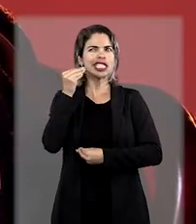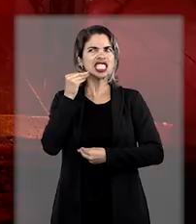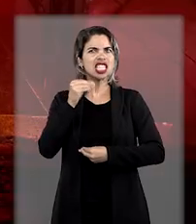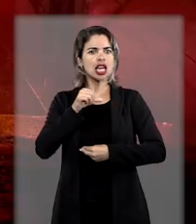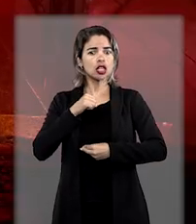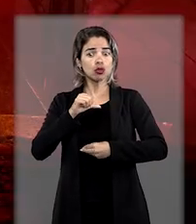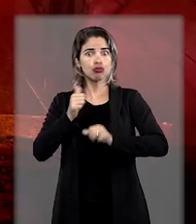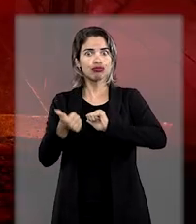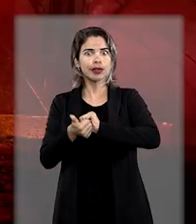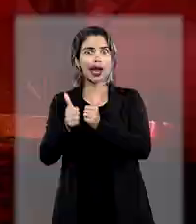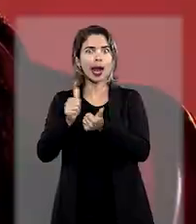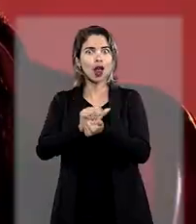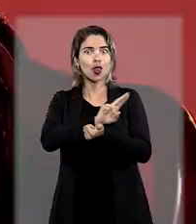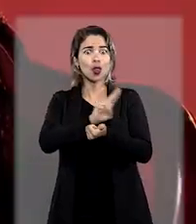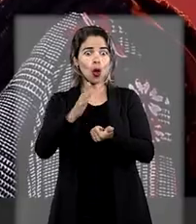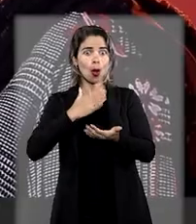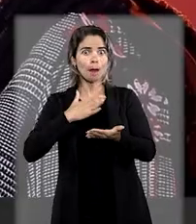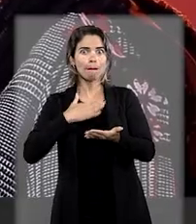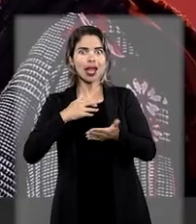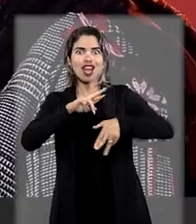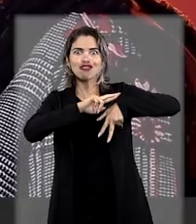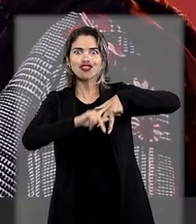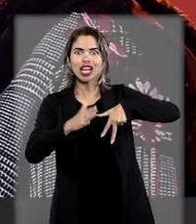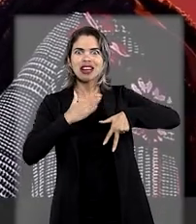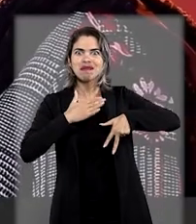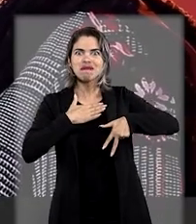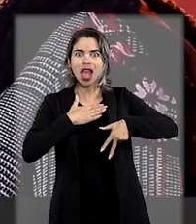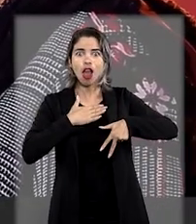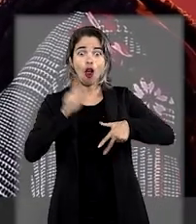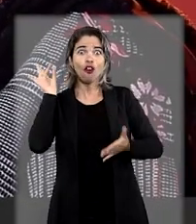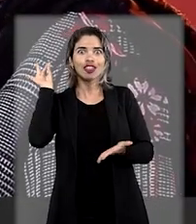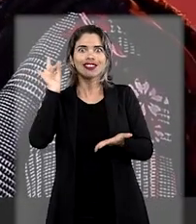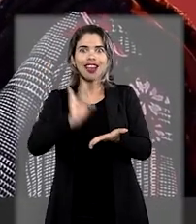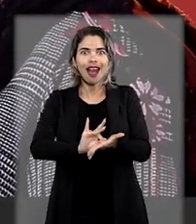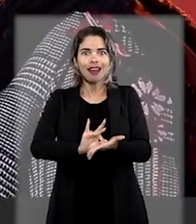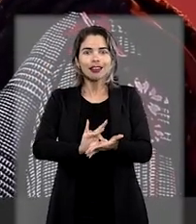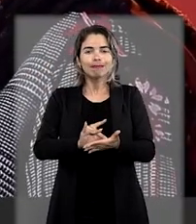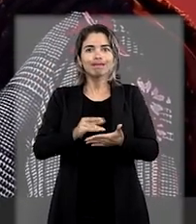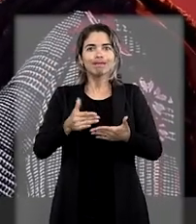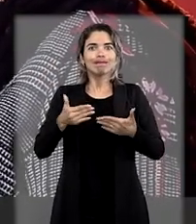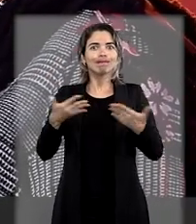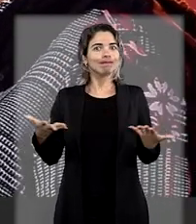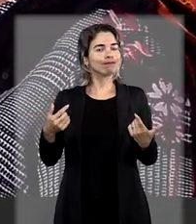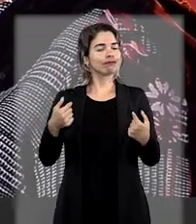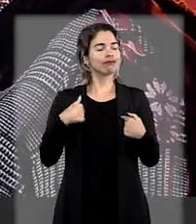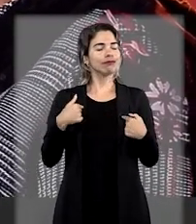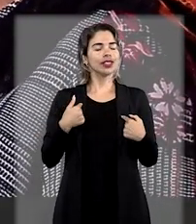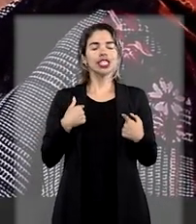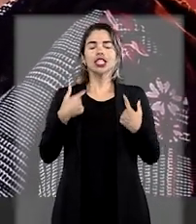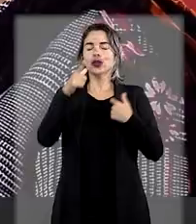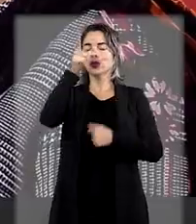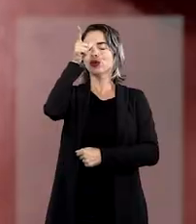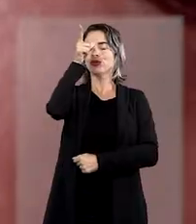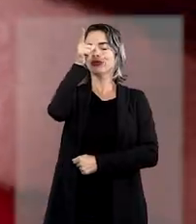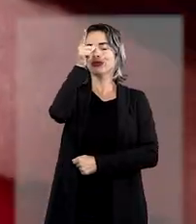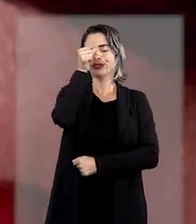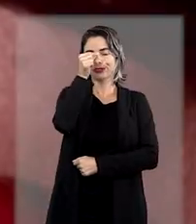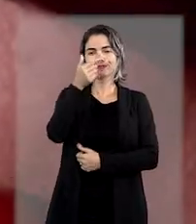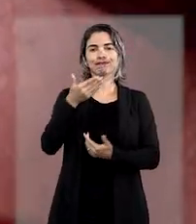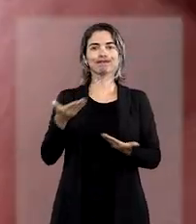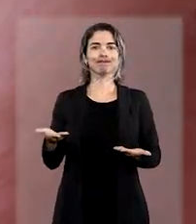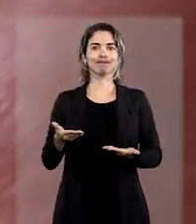de fazer a mudança adequação do meu nome do meu gênero isso oficialmente me tirou uma